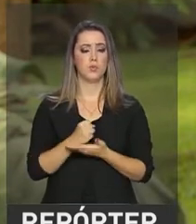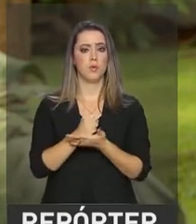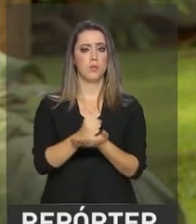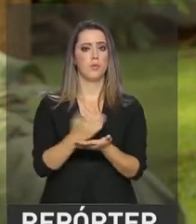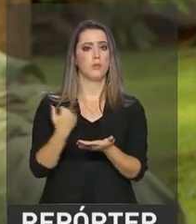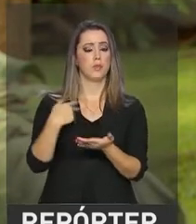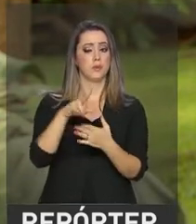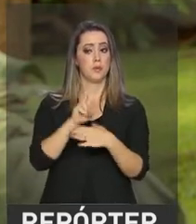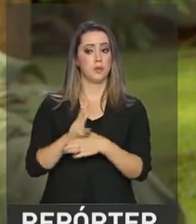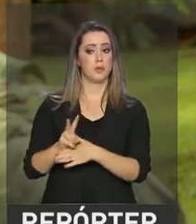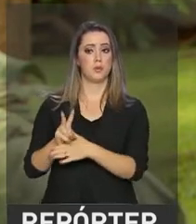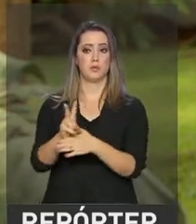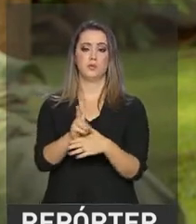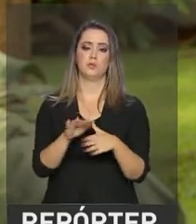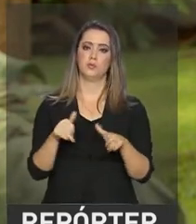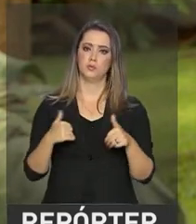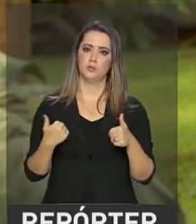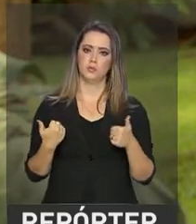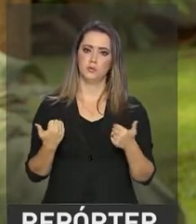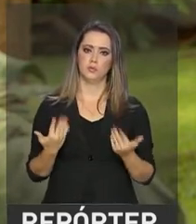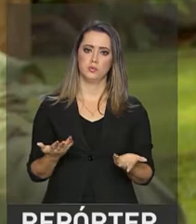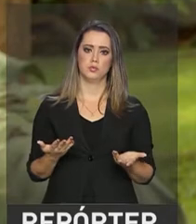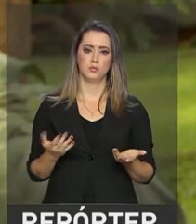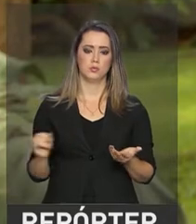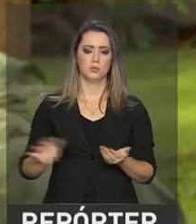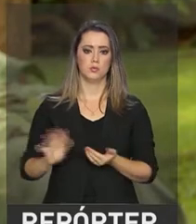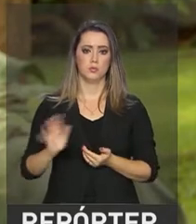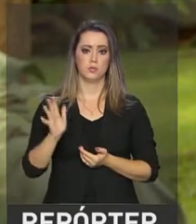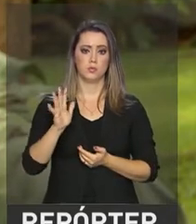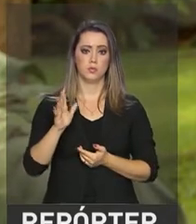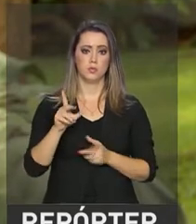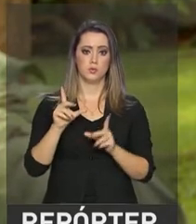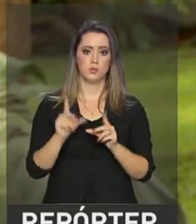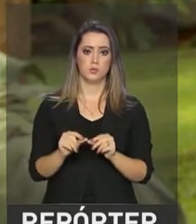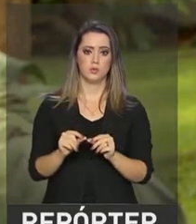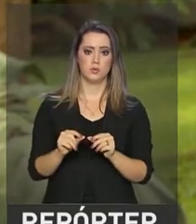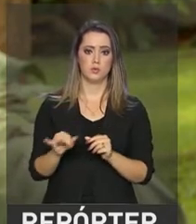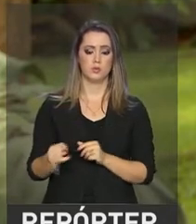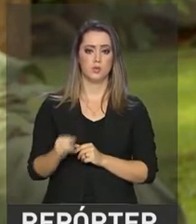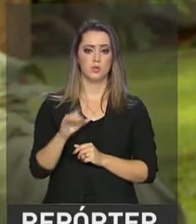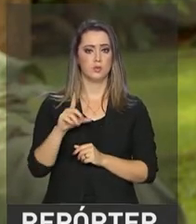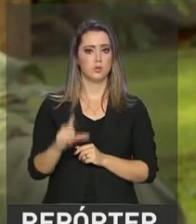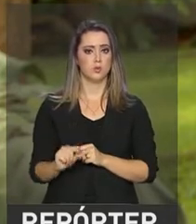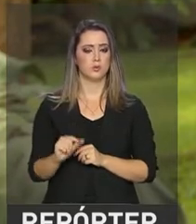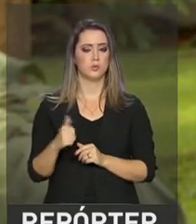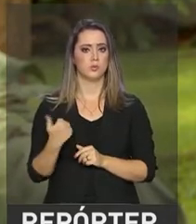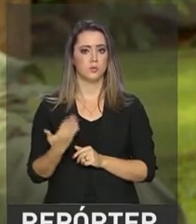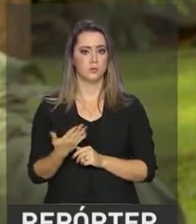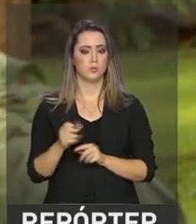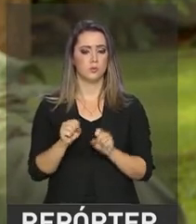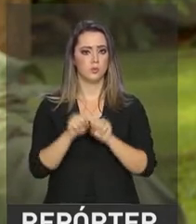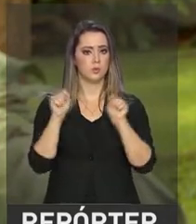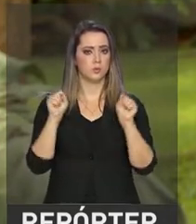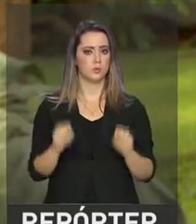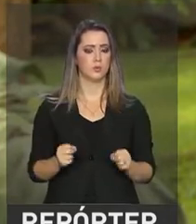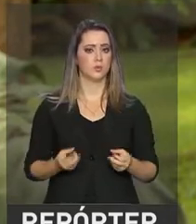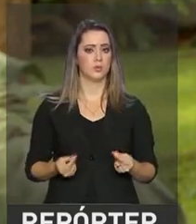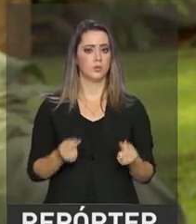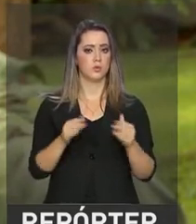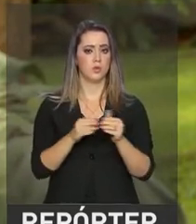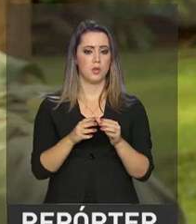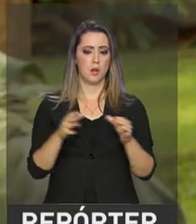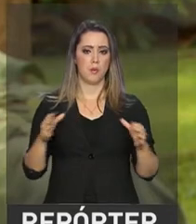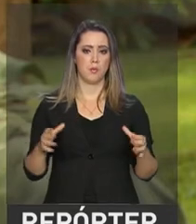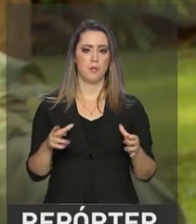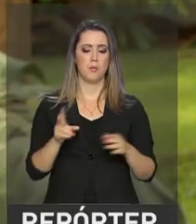crédito nesse contexto é de inflação baixa e redução da taxa de juros o sistema financeira amplia a